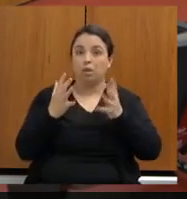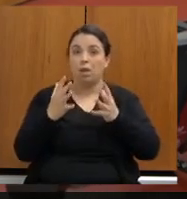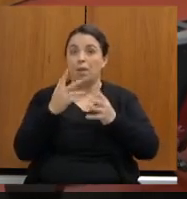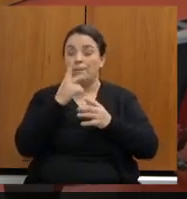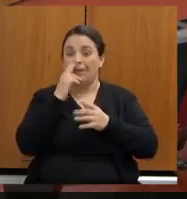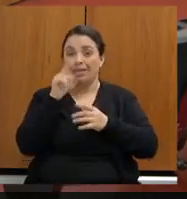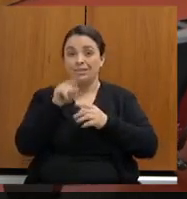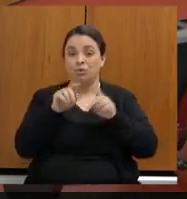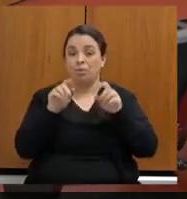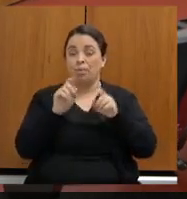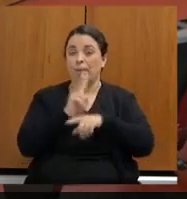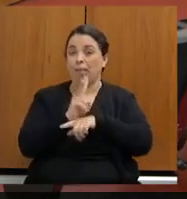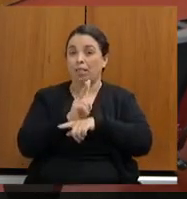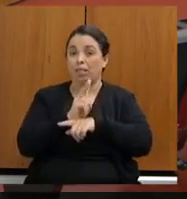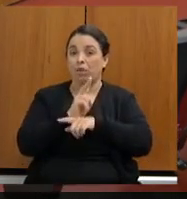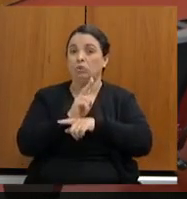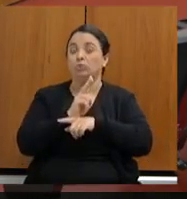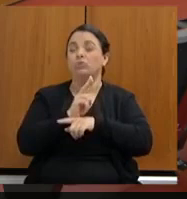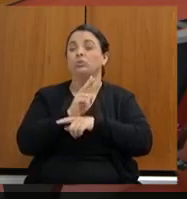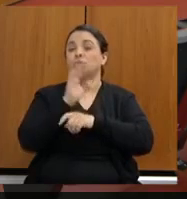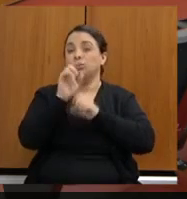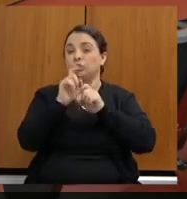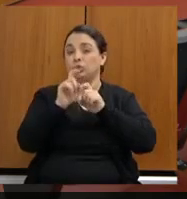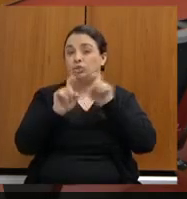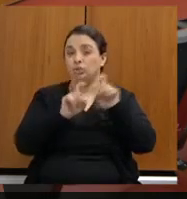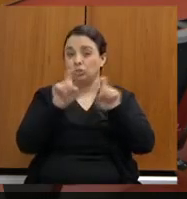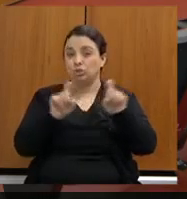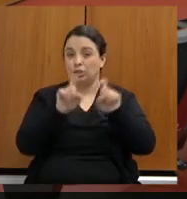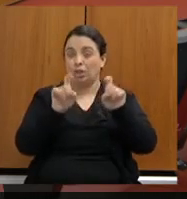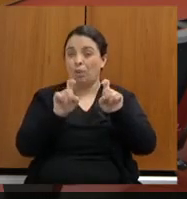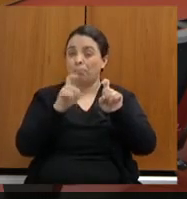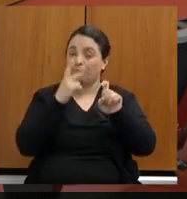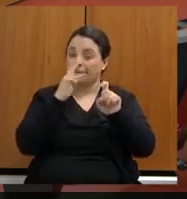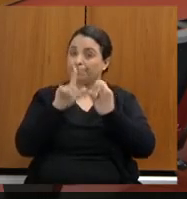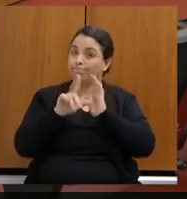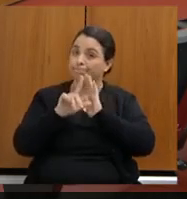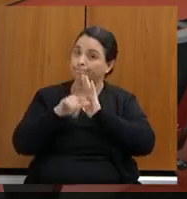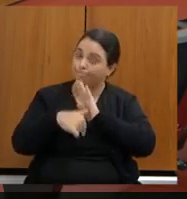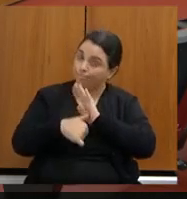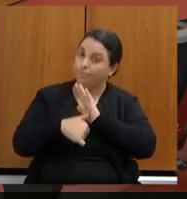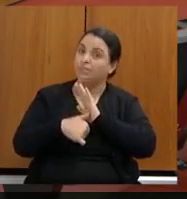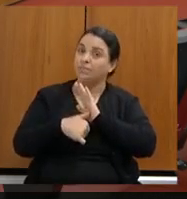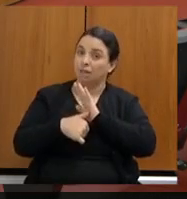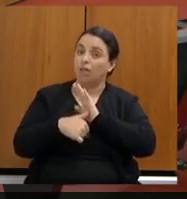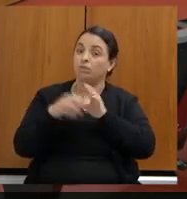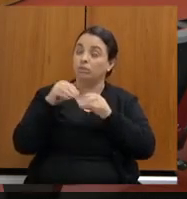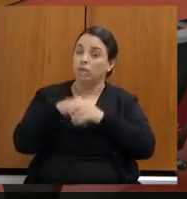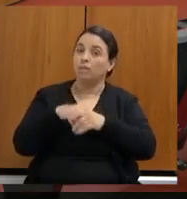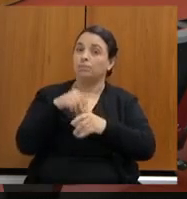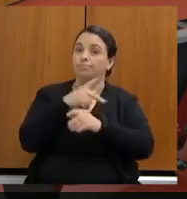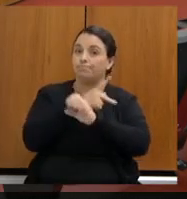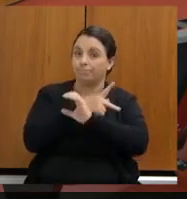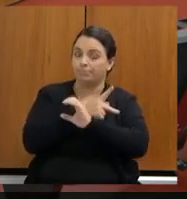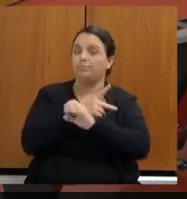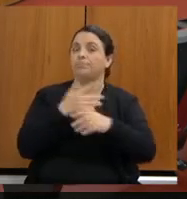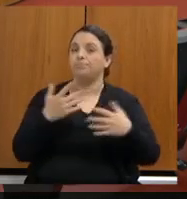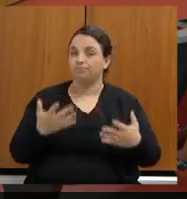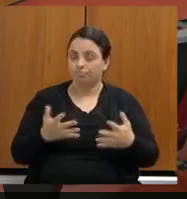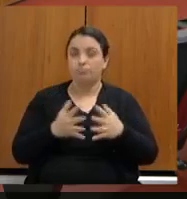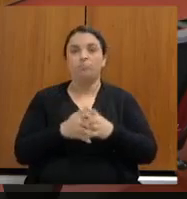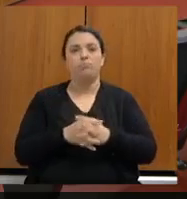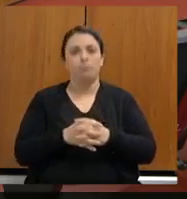retrocesso para a integração e os trabalhos das duas instituições e o Detran